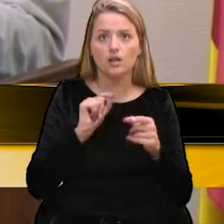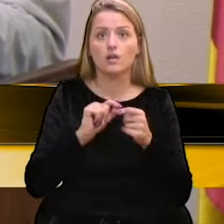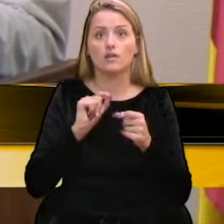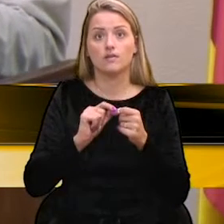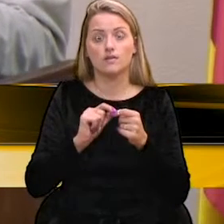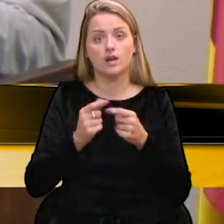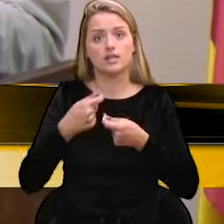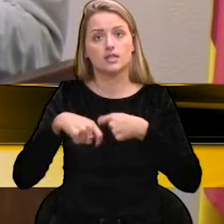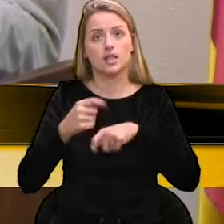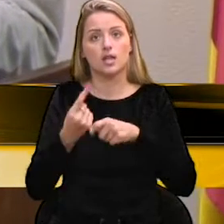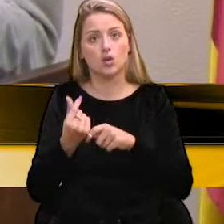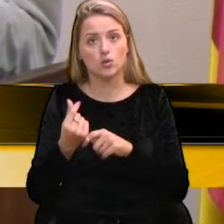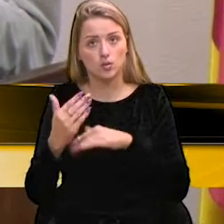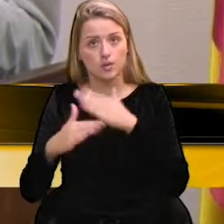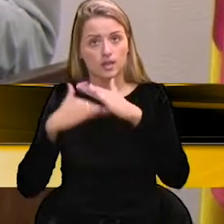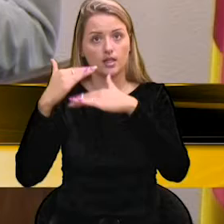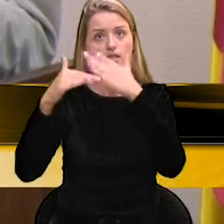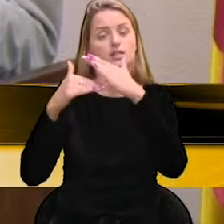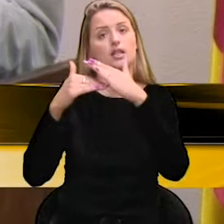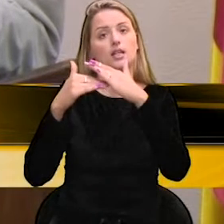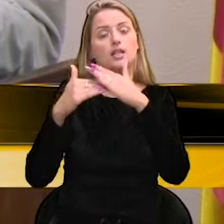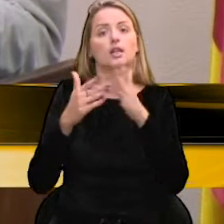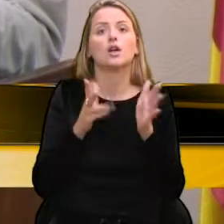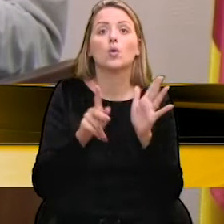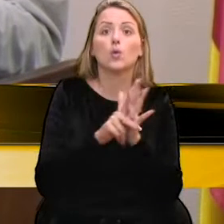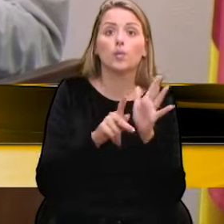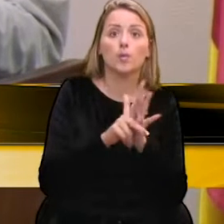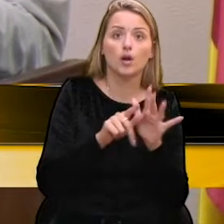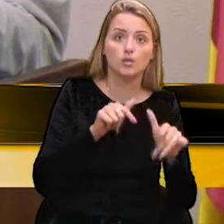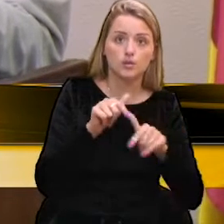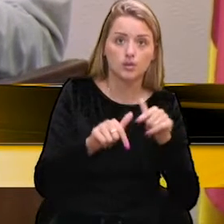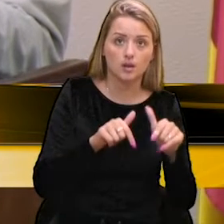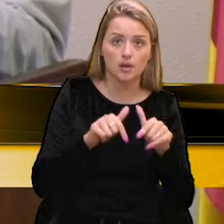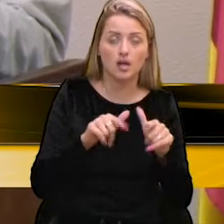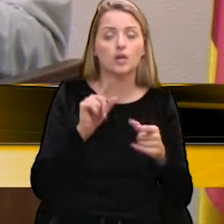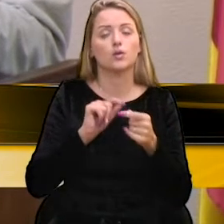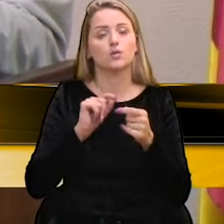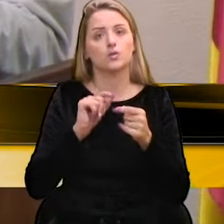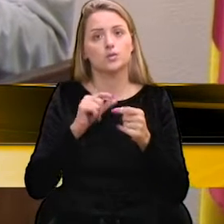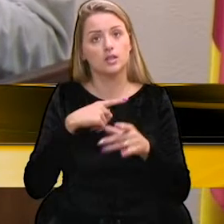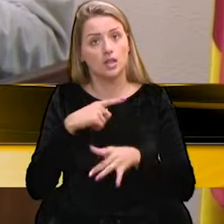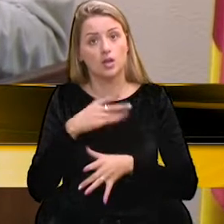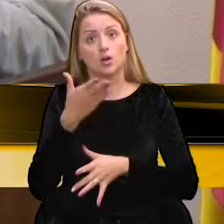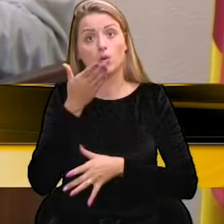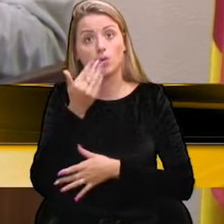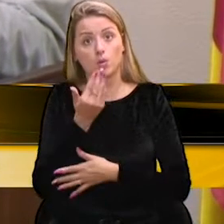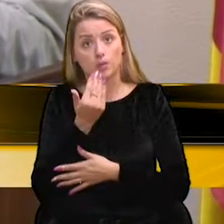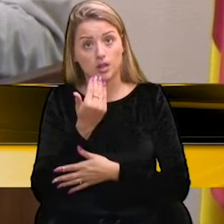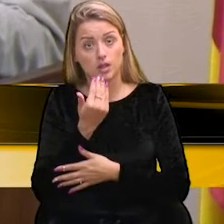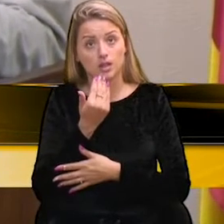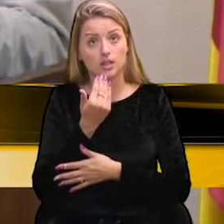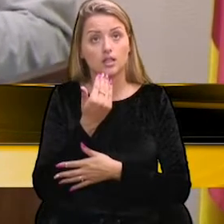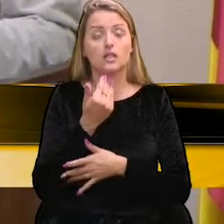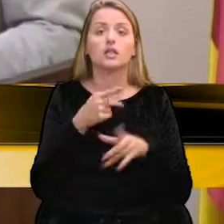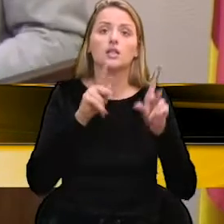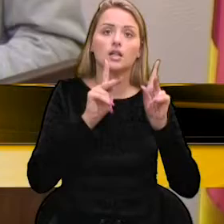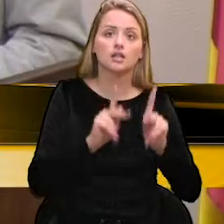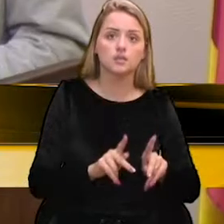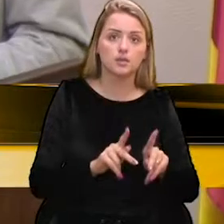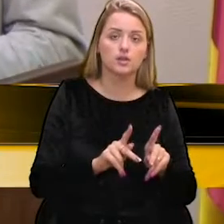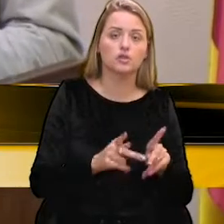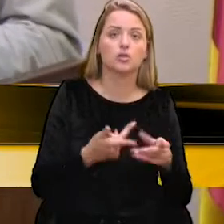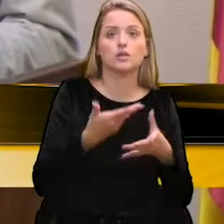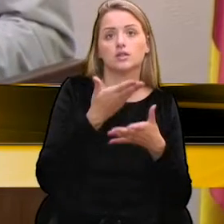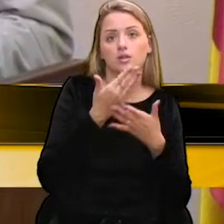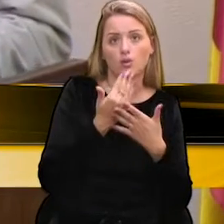economia e, através do seu magnífico trabalho, produz alimento que chega à mesa do nosso agricultor.